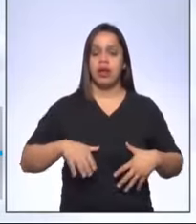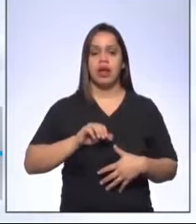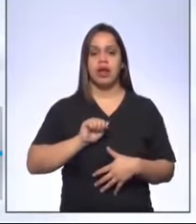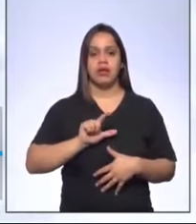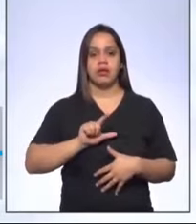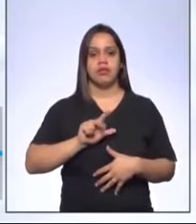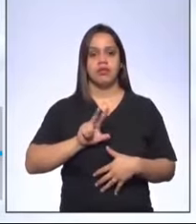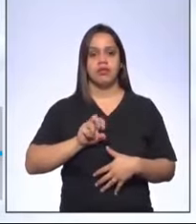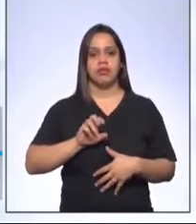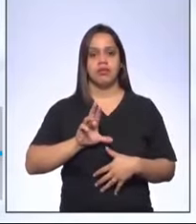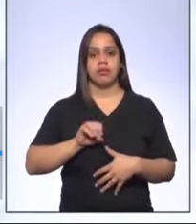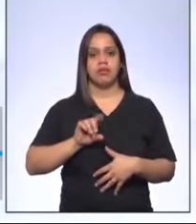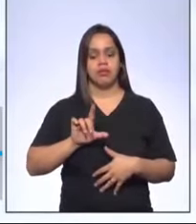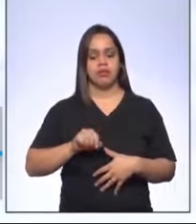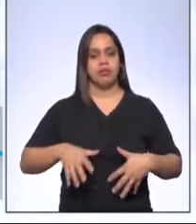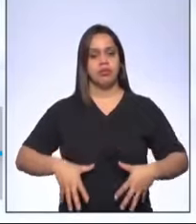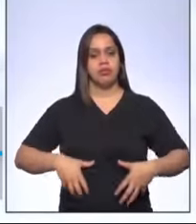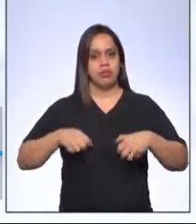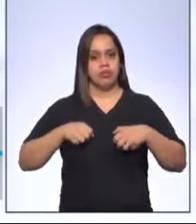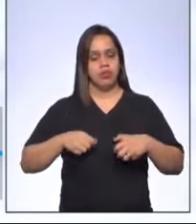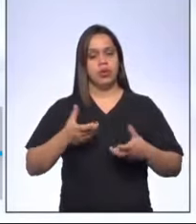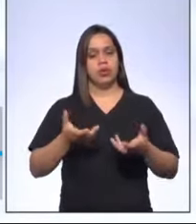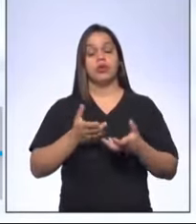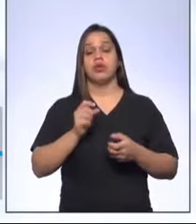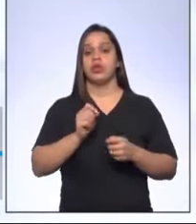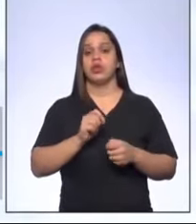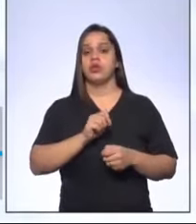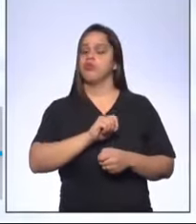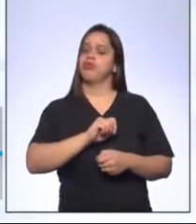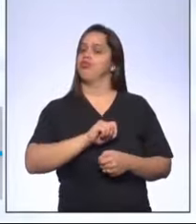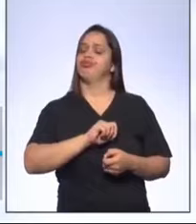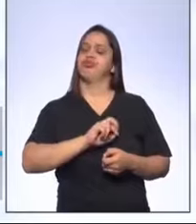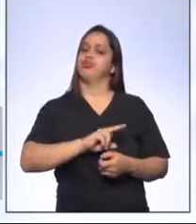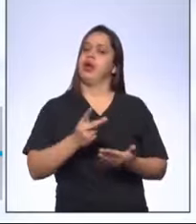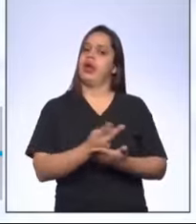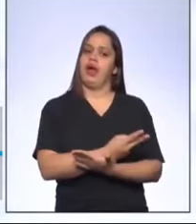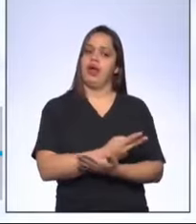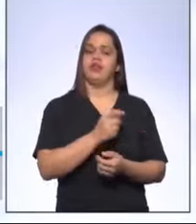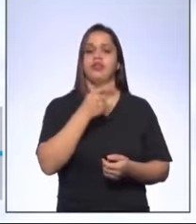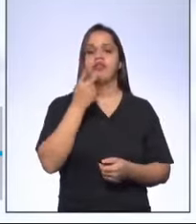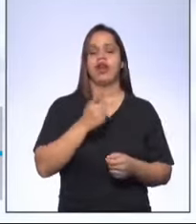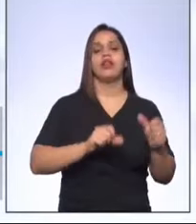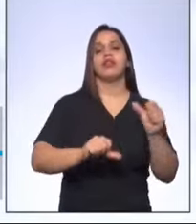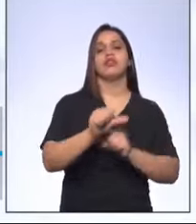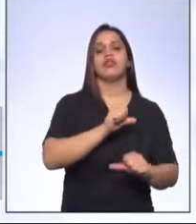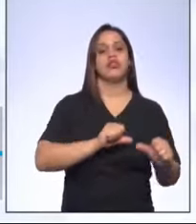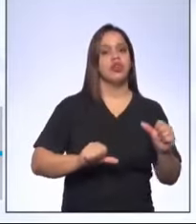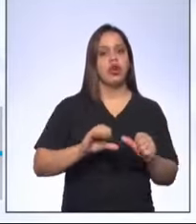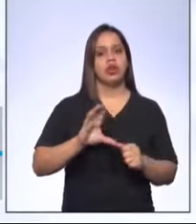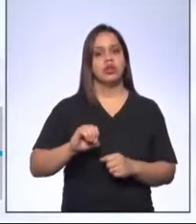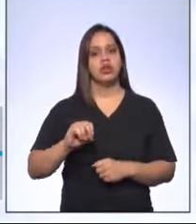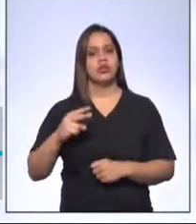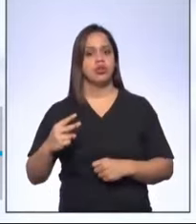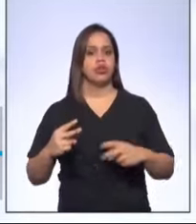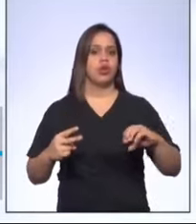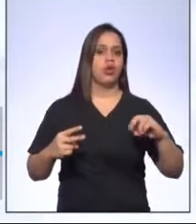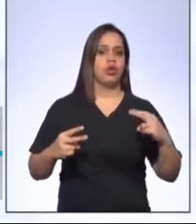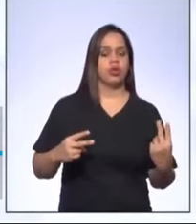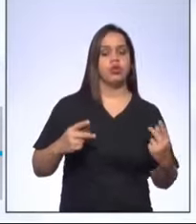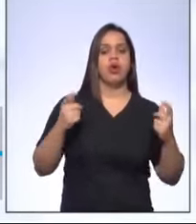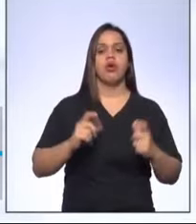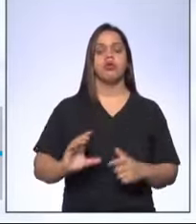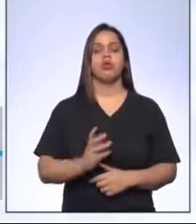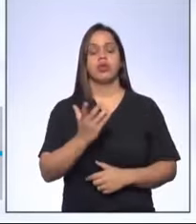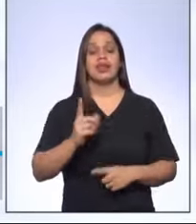Então é só para você entender. Eu queria saber, não está errado falar pulmão. A troca gasosa acontece dentro do pulmão? Sim, mas eu queria saber em que estrutura